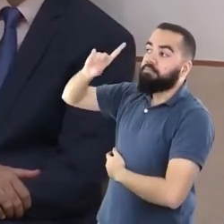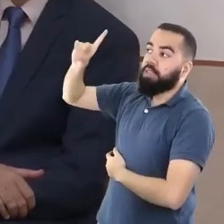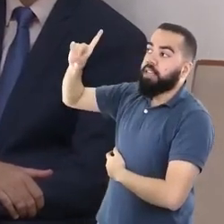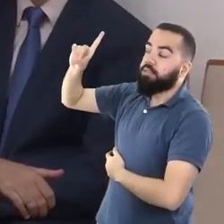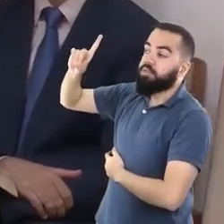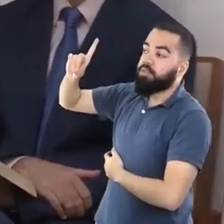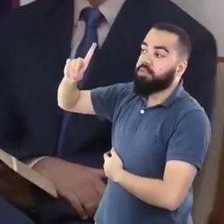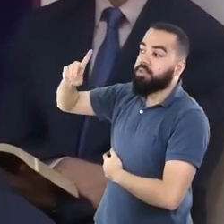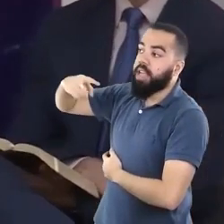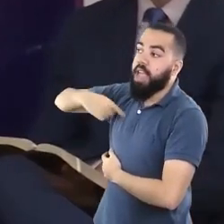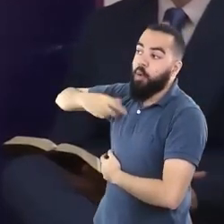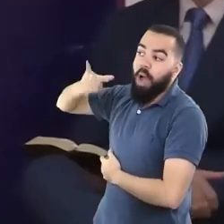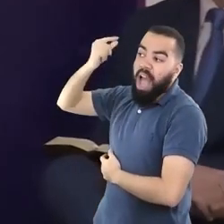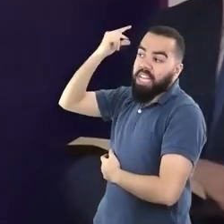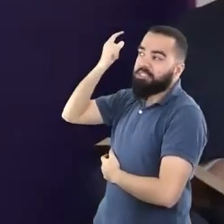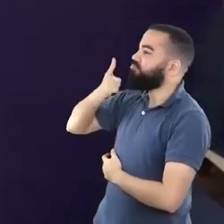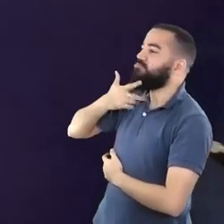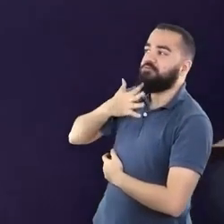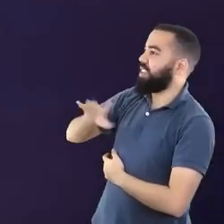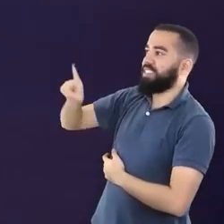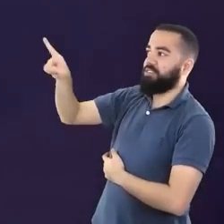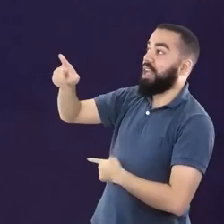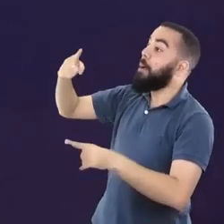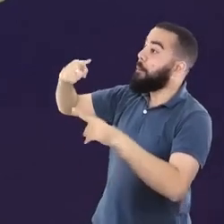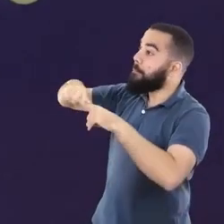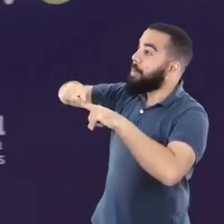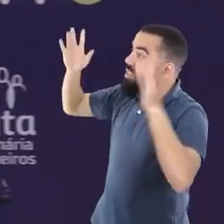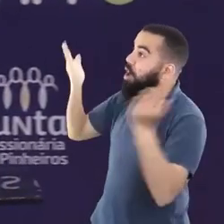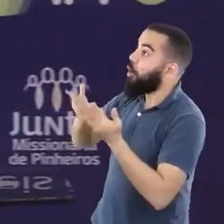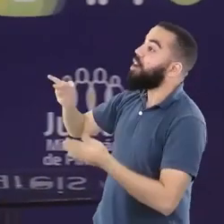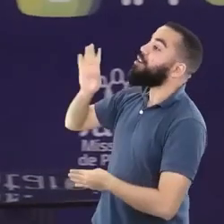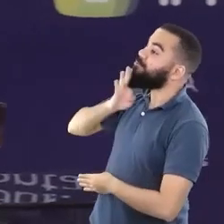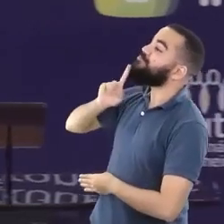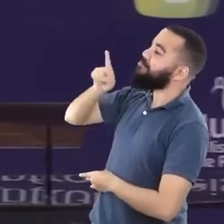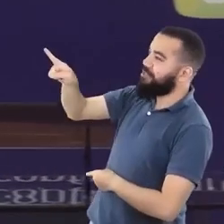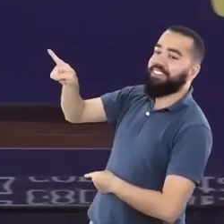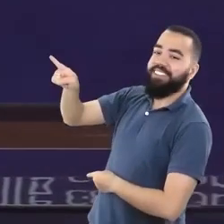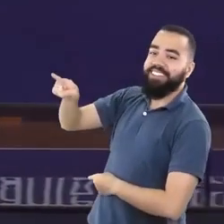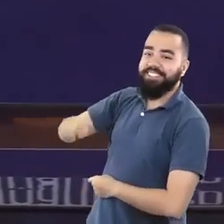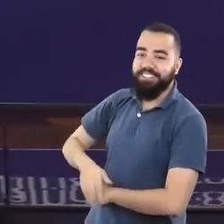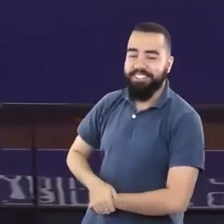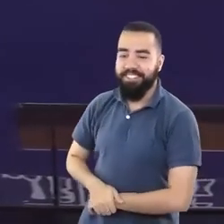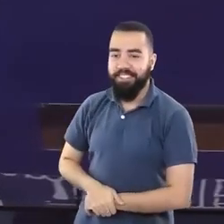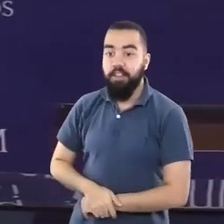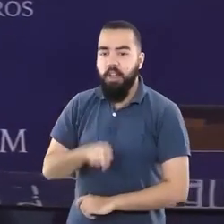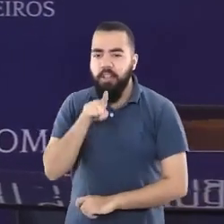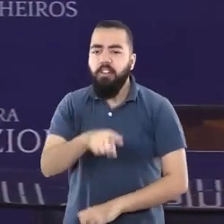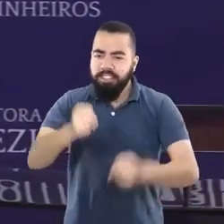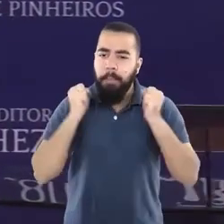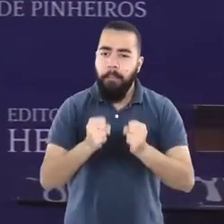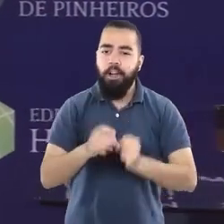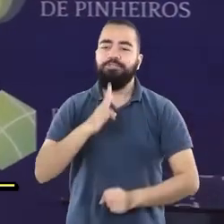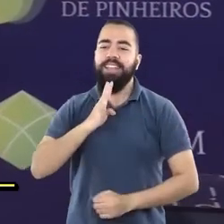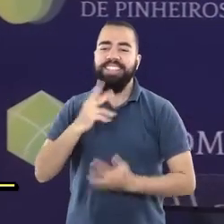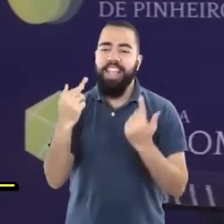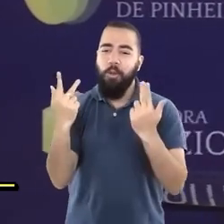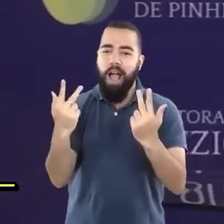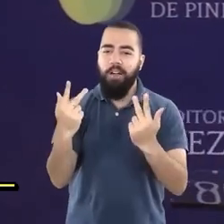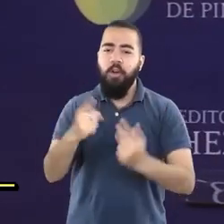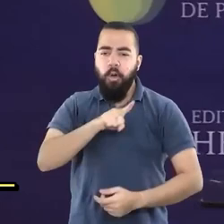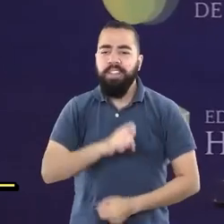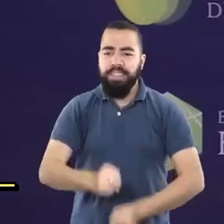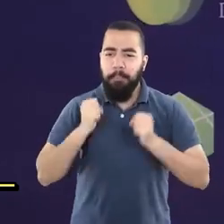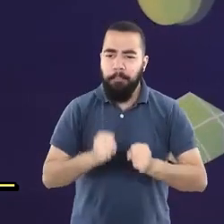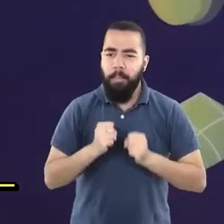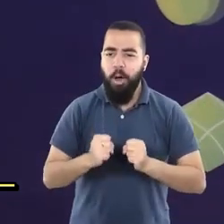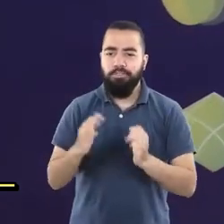veem. Eu quero dizer para você que você pode conhecer muito mais de Deus. Você pode ter muito mais de Deus. A mais ousada